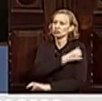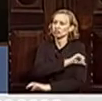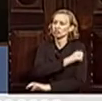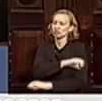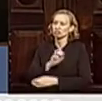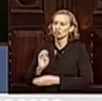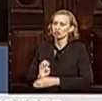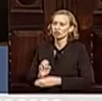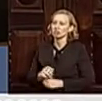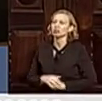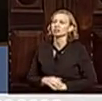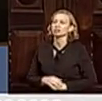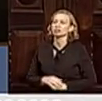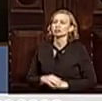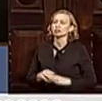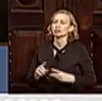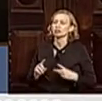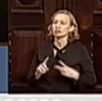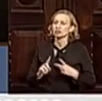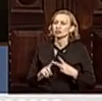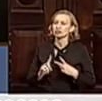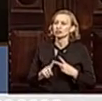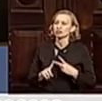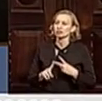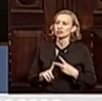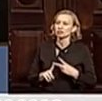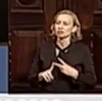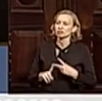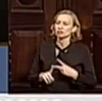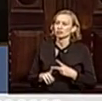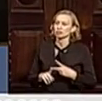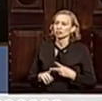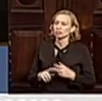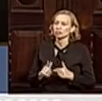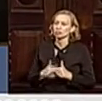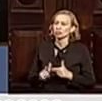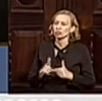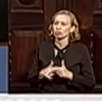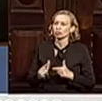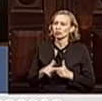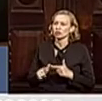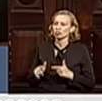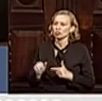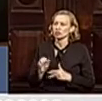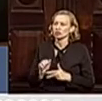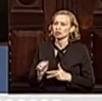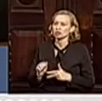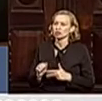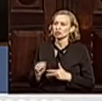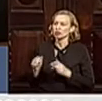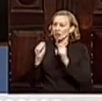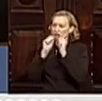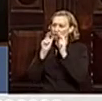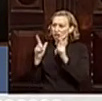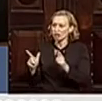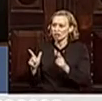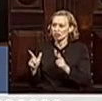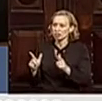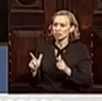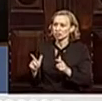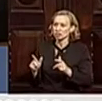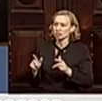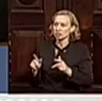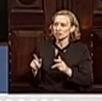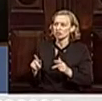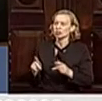Janeiro, aliado, ponto 2, a problemas averiguados pelos setores da Alerge, responsáveis pela licitação